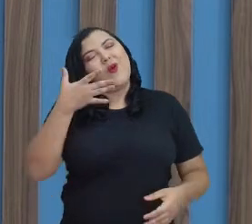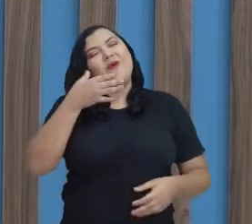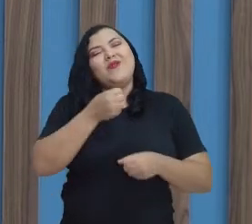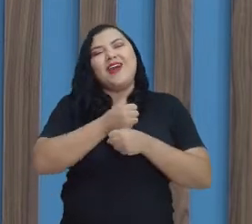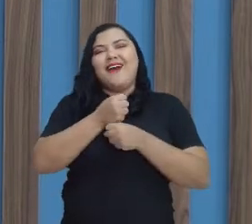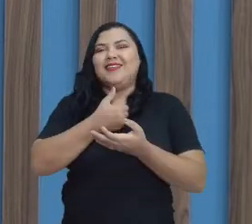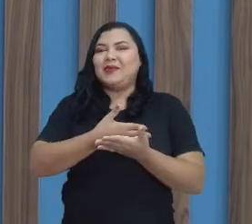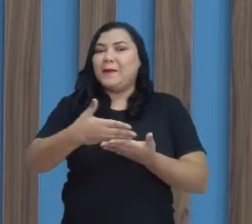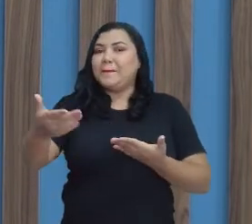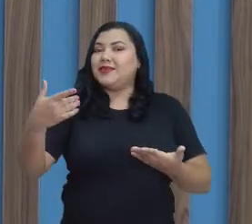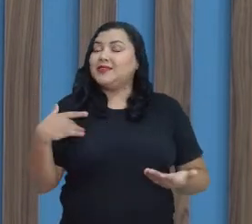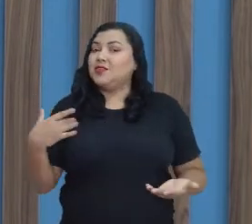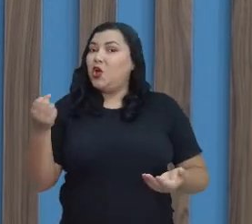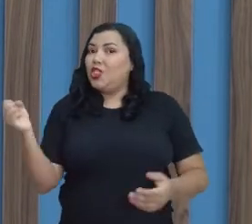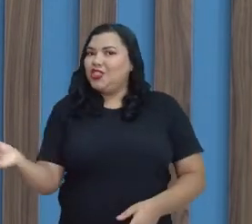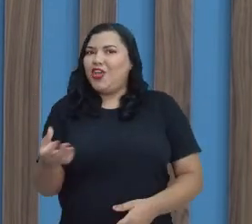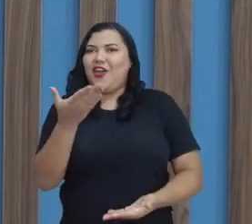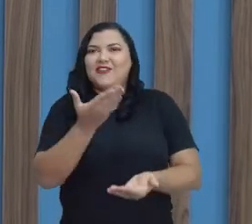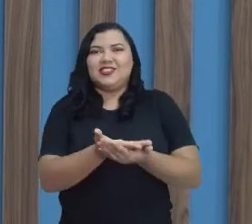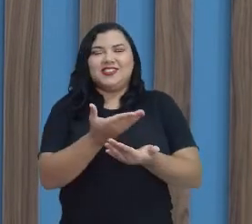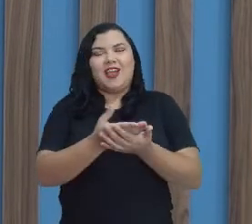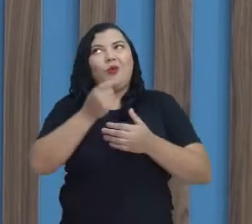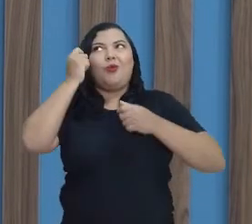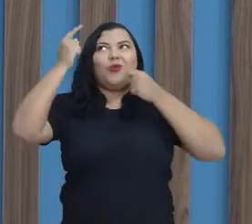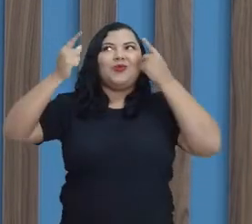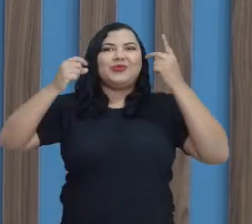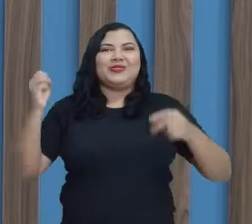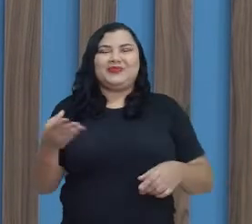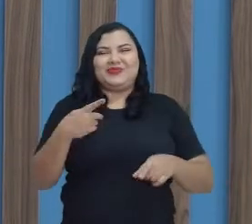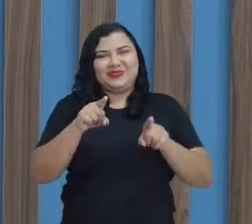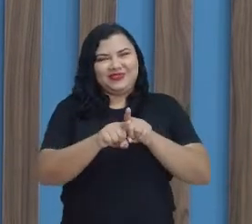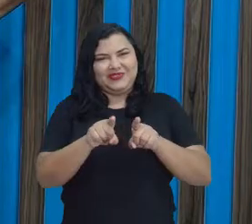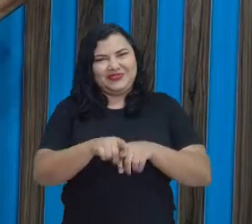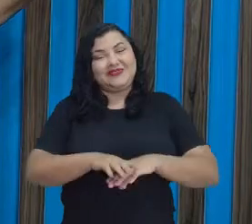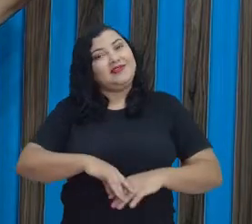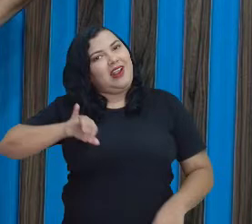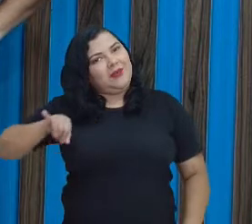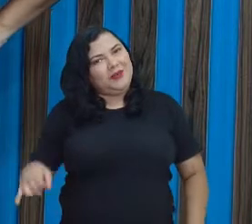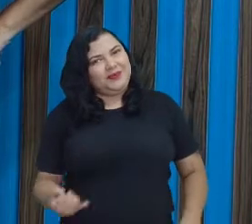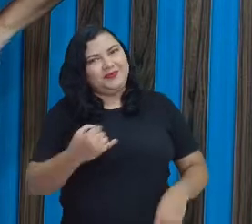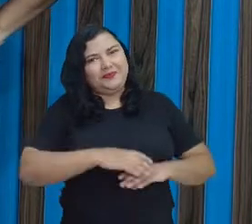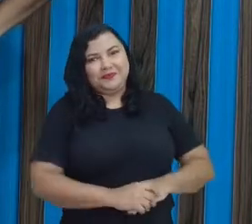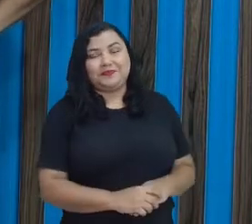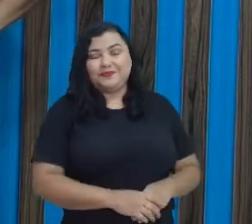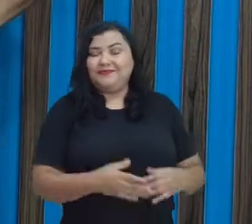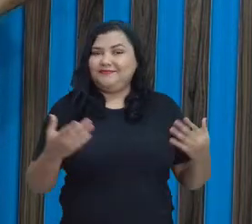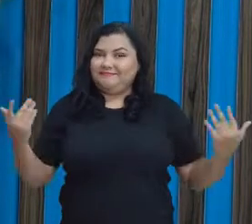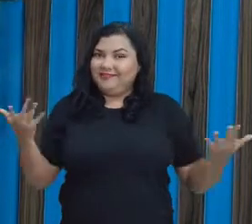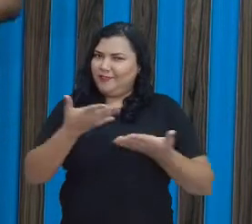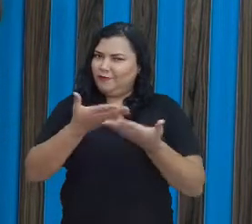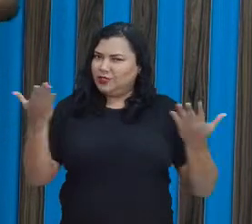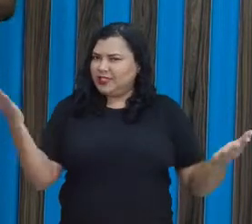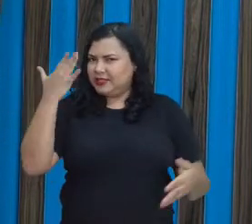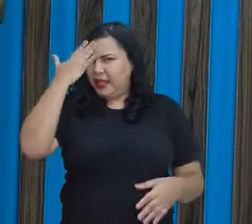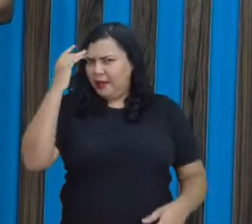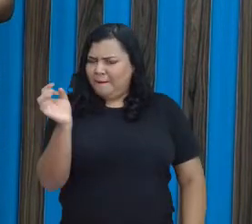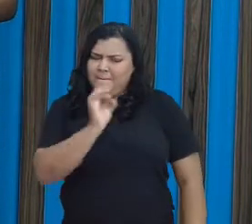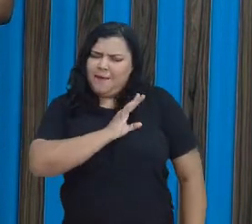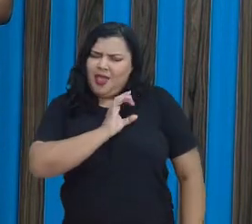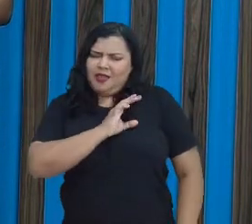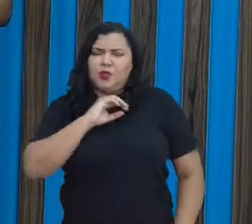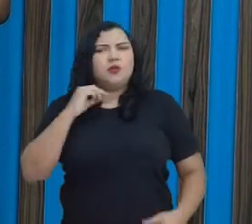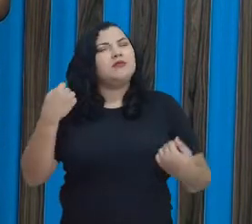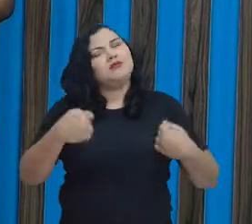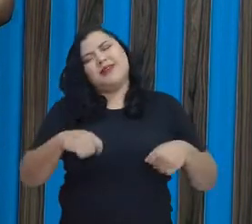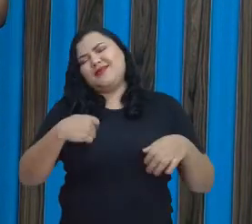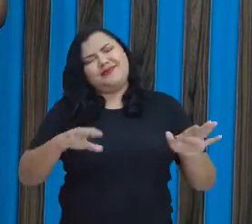ideias, novas aulas. Aproveita a aula dessa professora. E como vocês sabem, vocês não precisam ter o quê? Medo. Se tiver